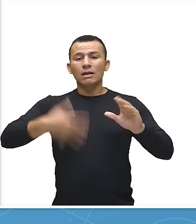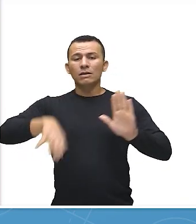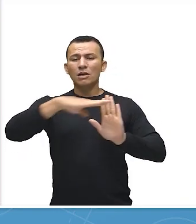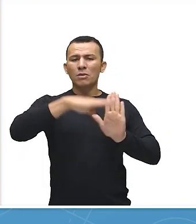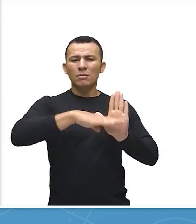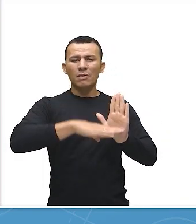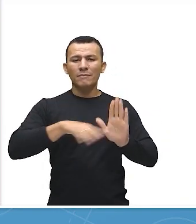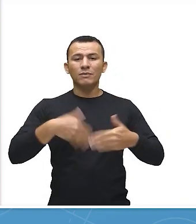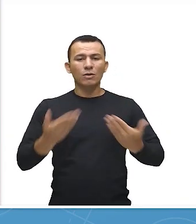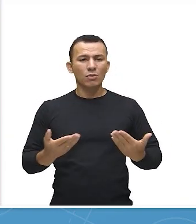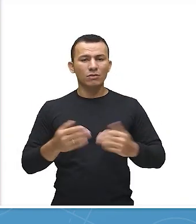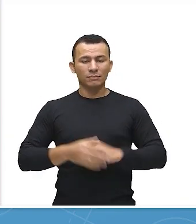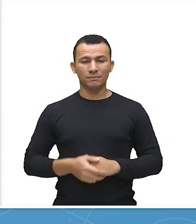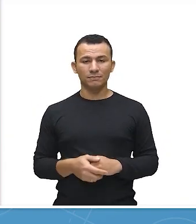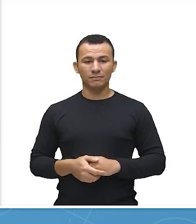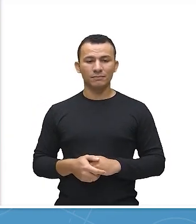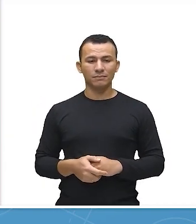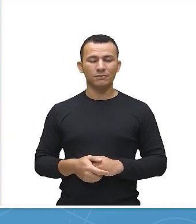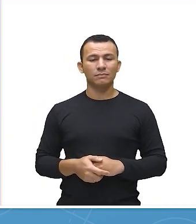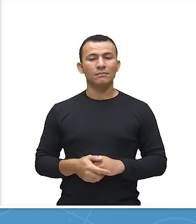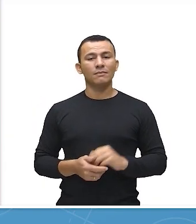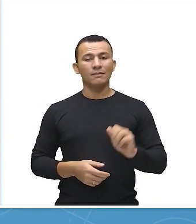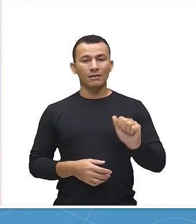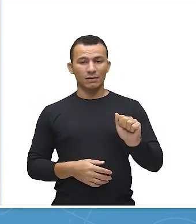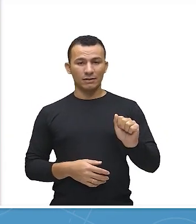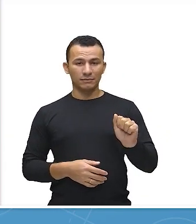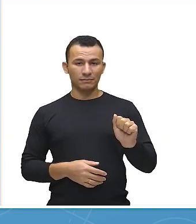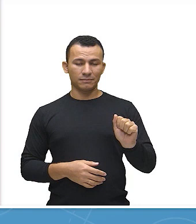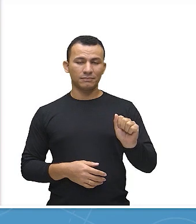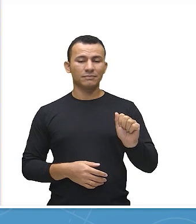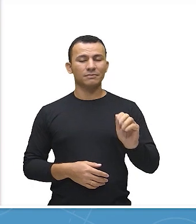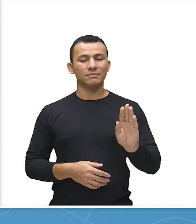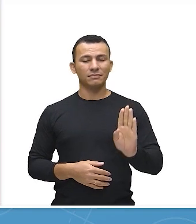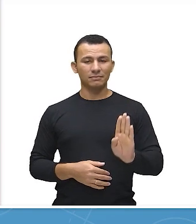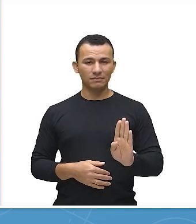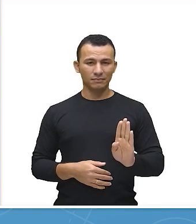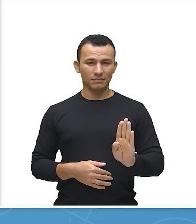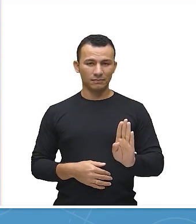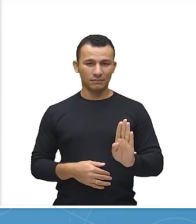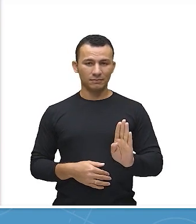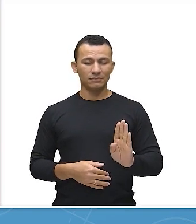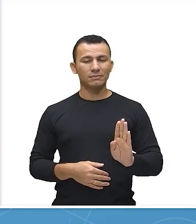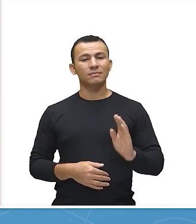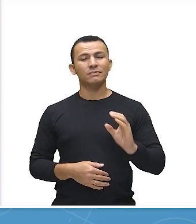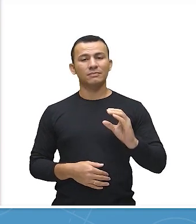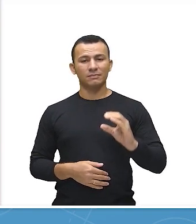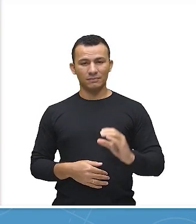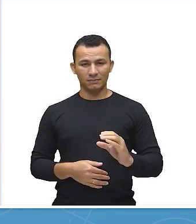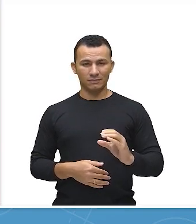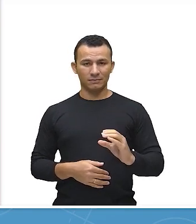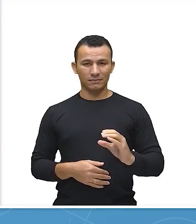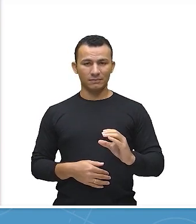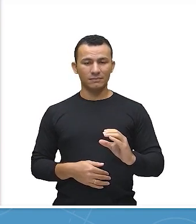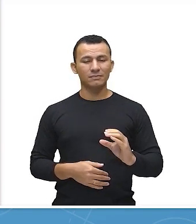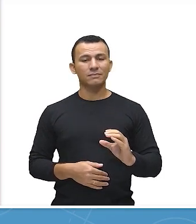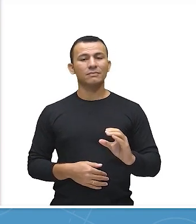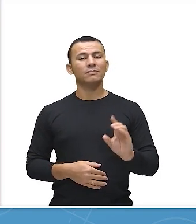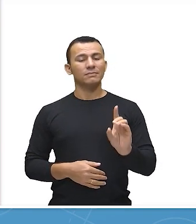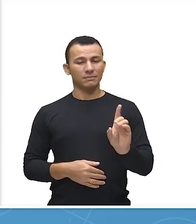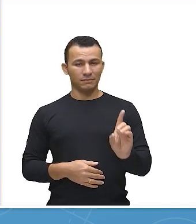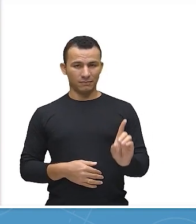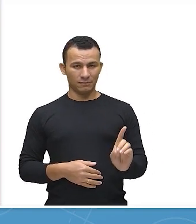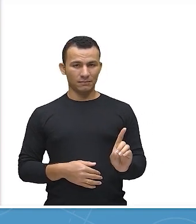em todo canto tem música, gente. Quando a gente não presta atenção, até música ambiente, né? Às vezes a gente está esperando em algum